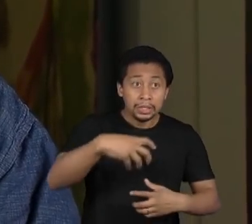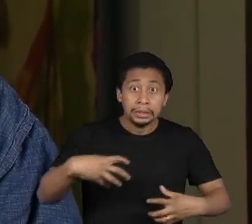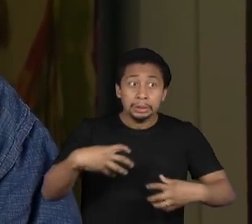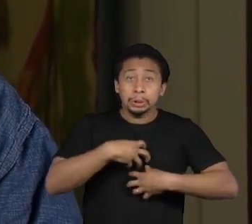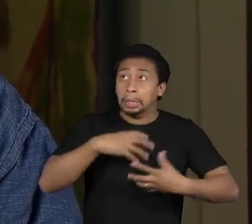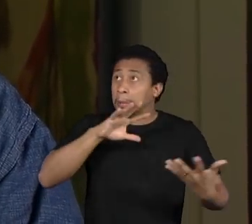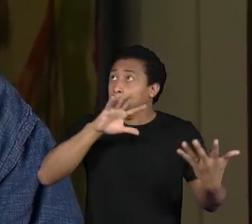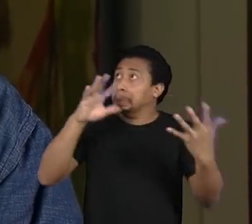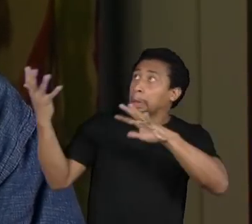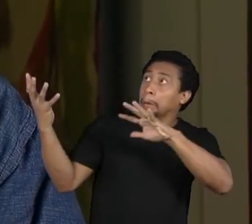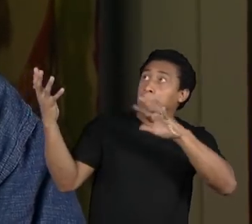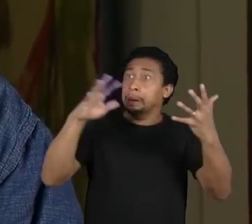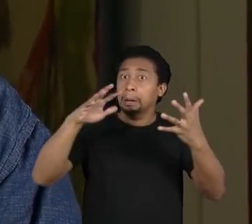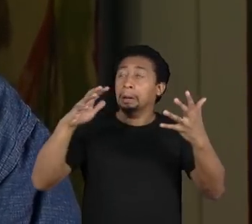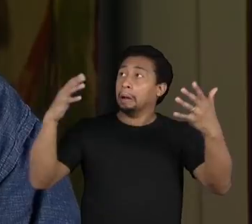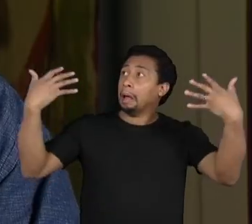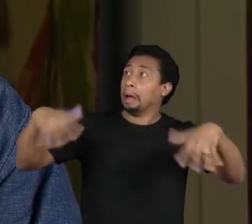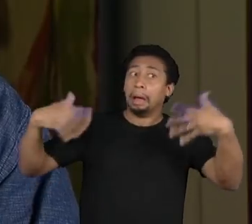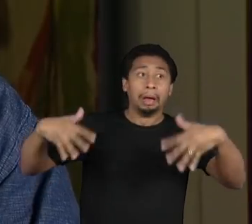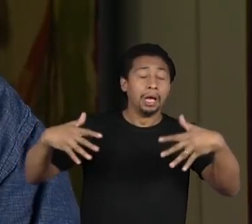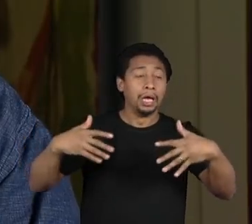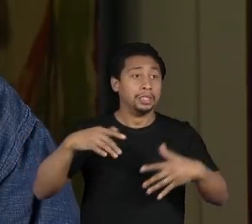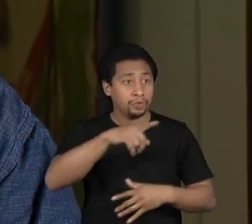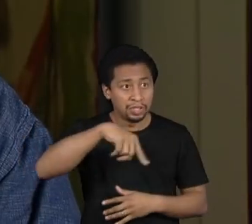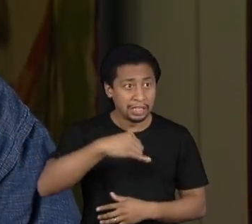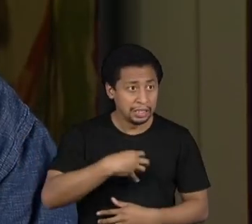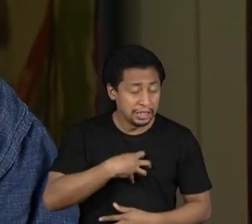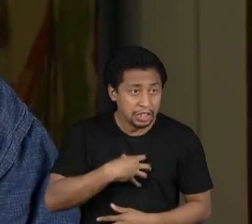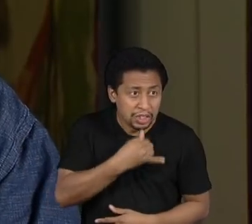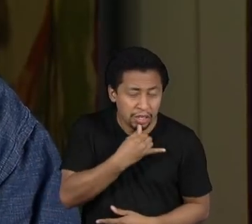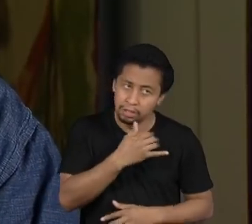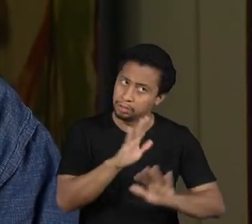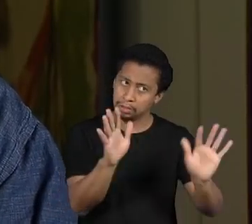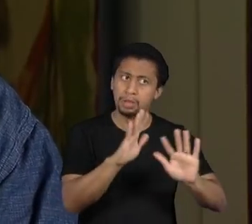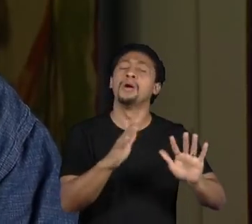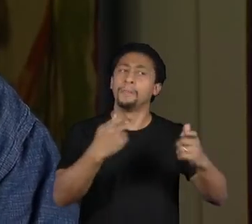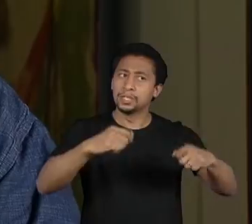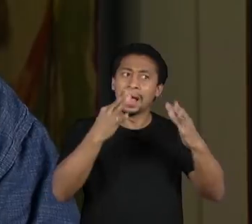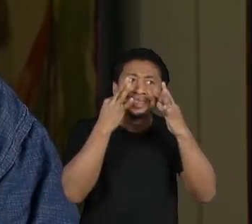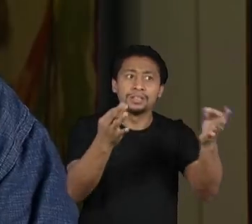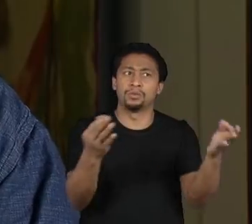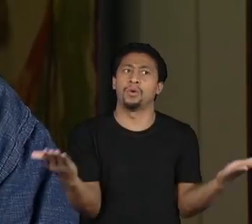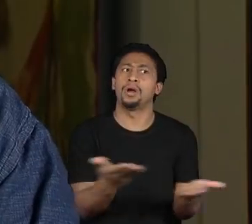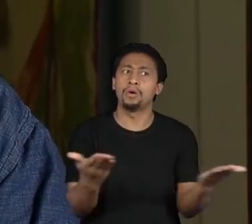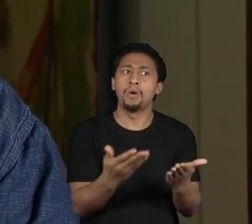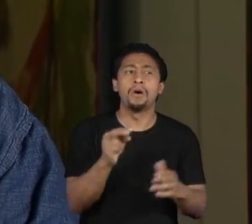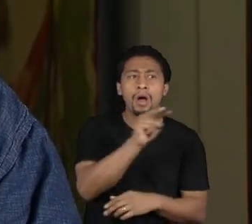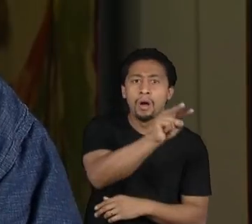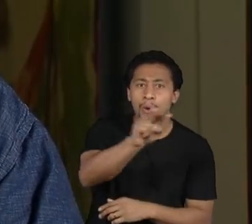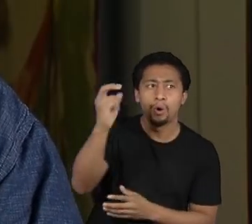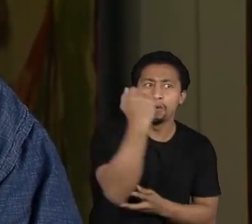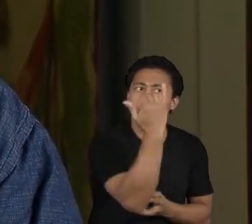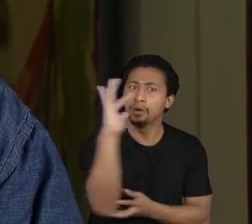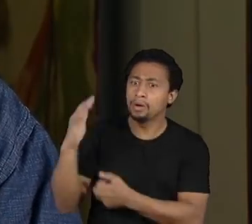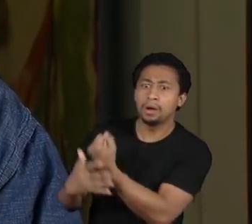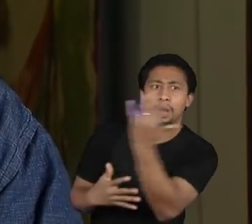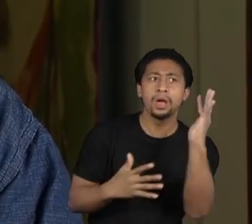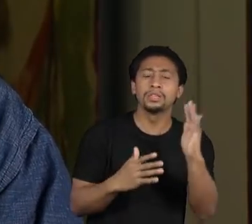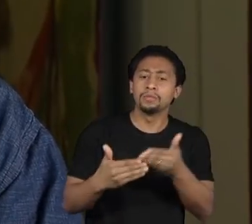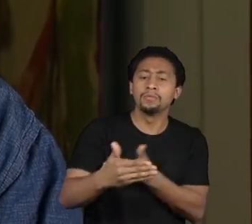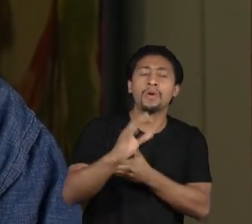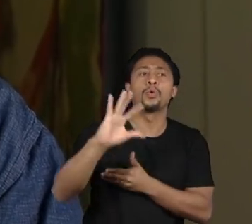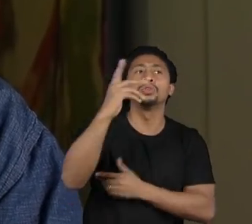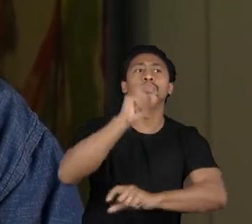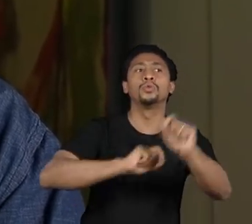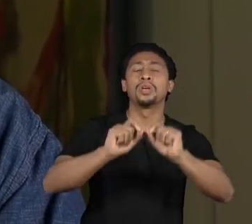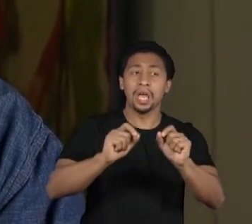quero tocar o coração de vocês. Levantem seus olhos. Vejam a floresta. Vocês vão ver as consequências. Não é hoje,